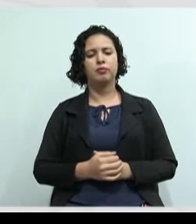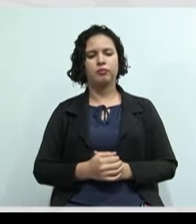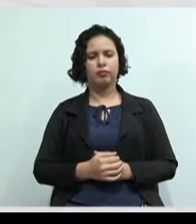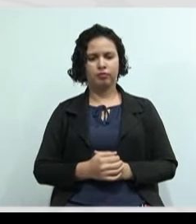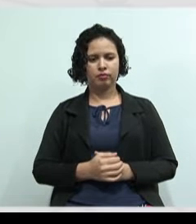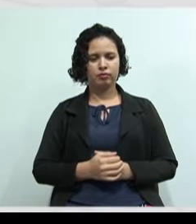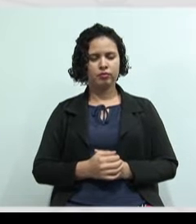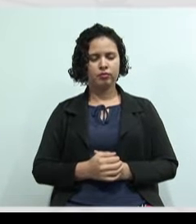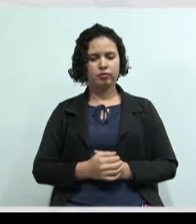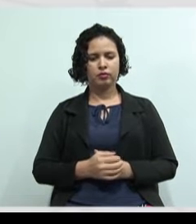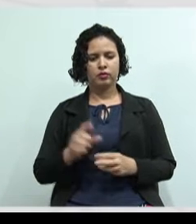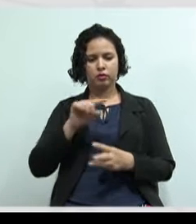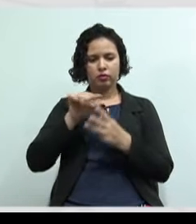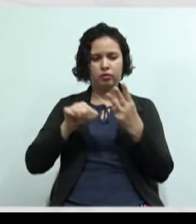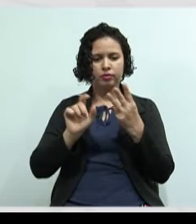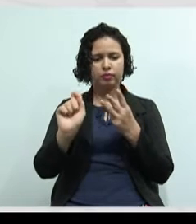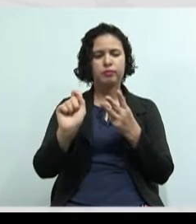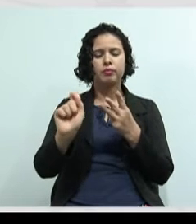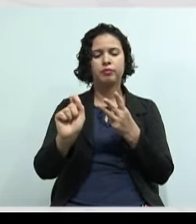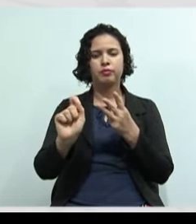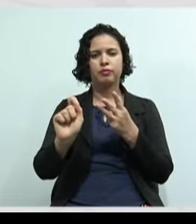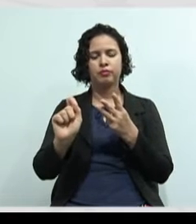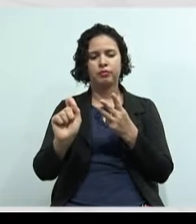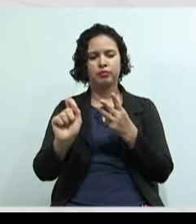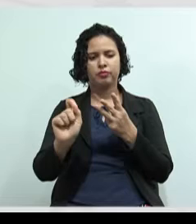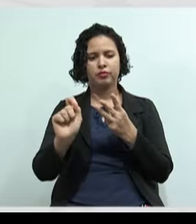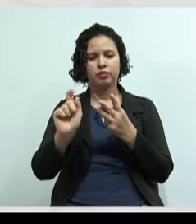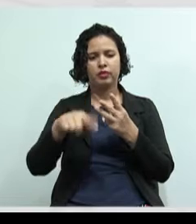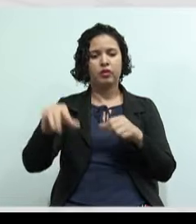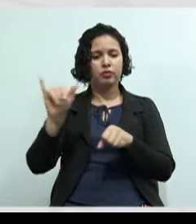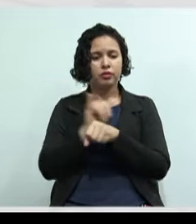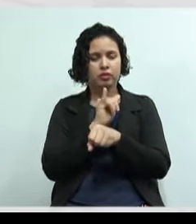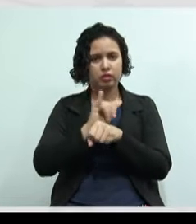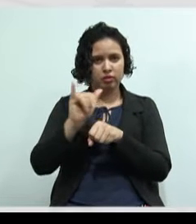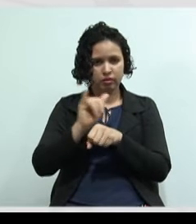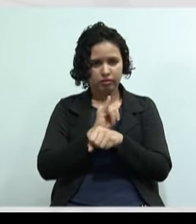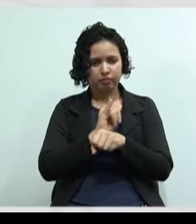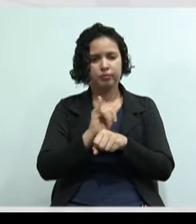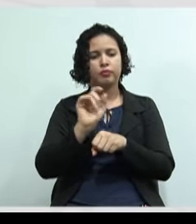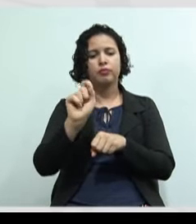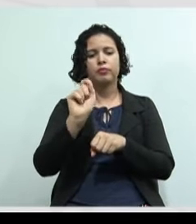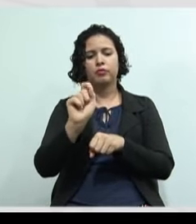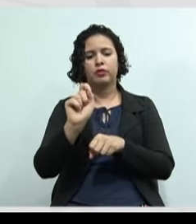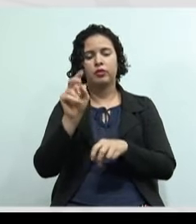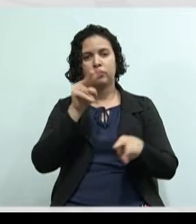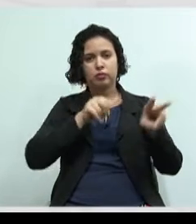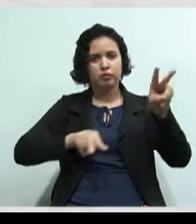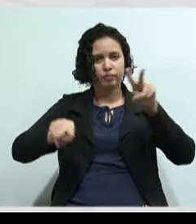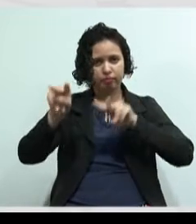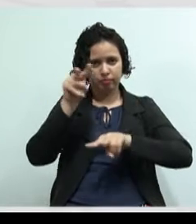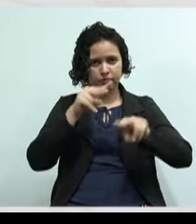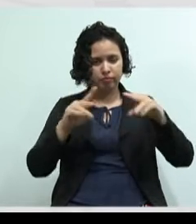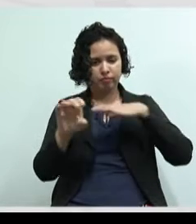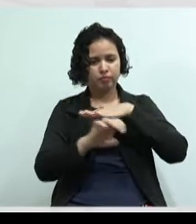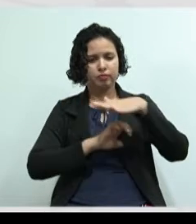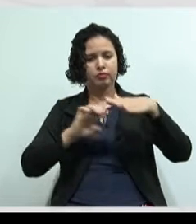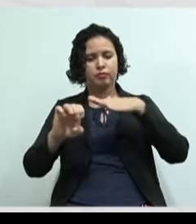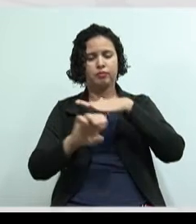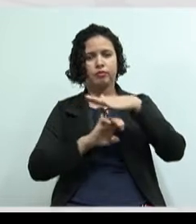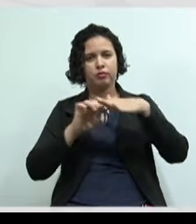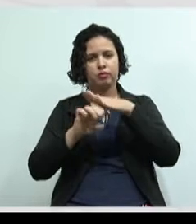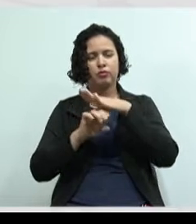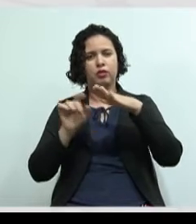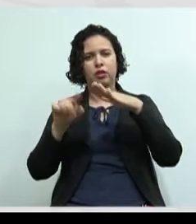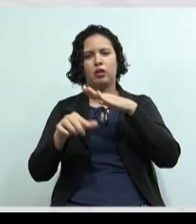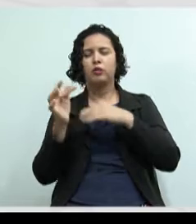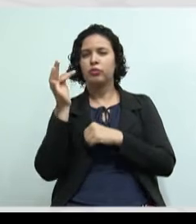Está aqui, os 3 tipos de planejamento nada mais são o quê? O estratégico, né, que é aquele que trabalha com a visão da empresa, aquela visão